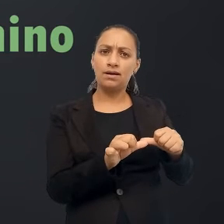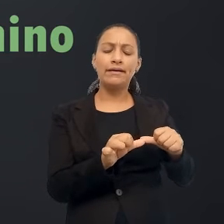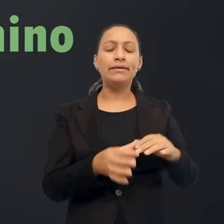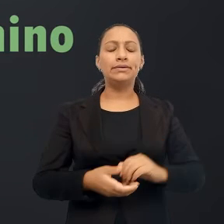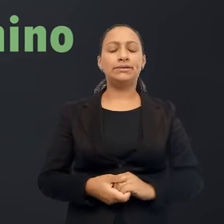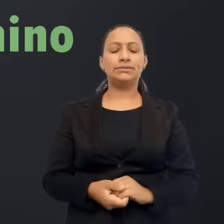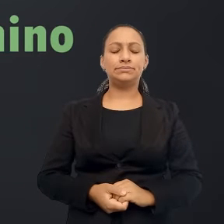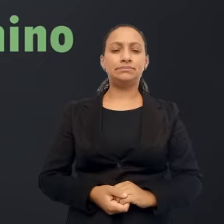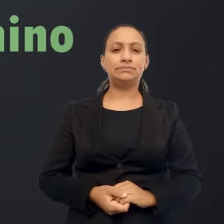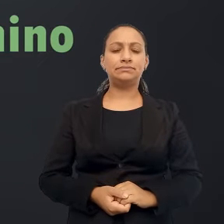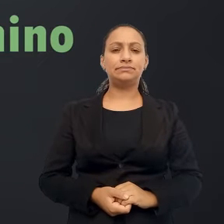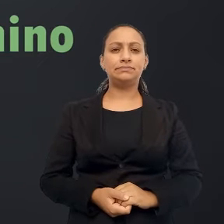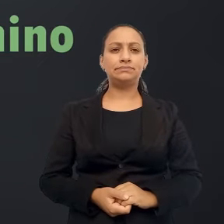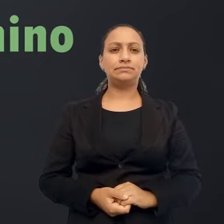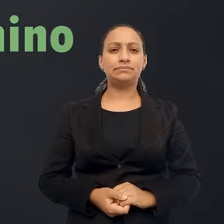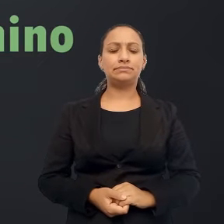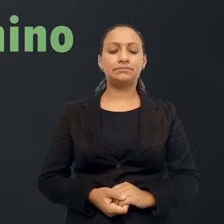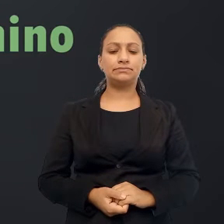alterado.